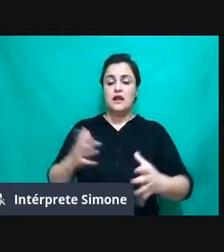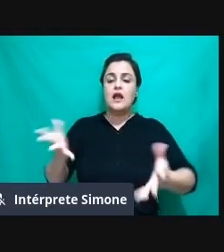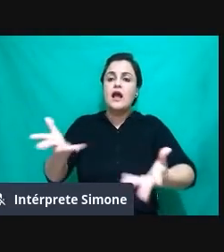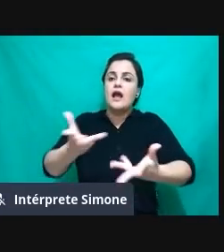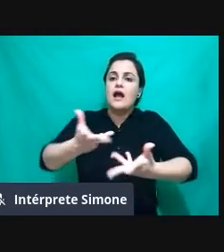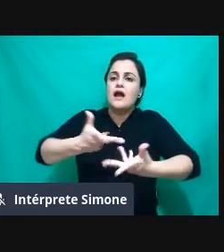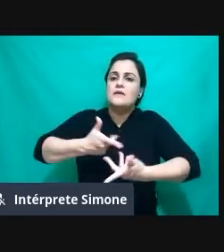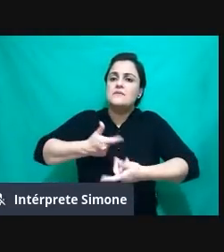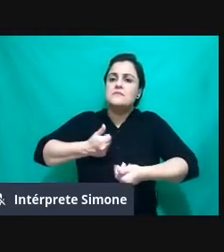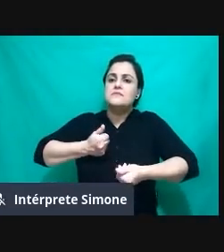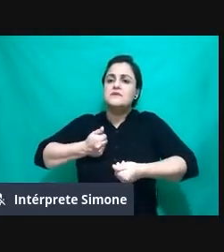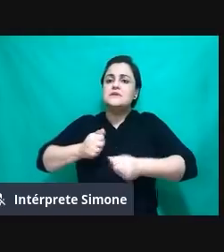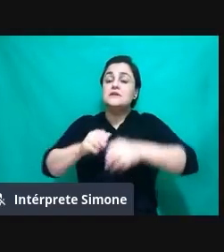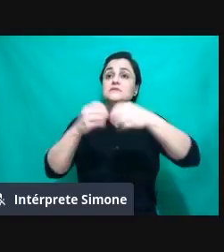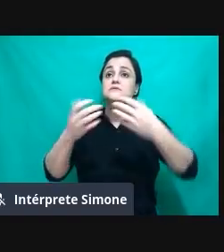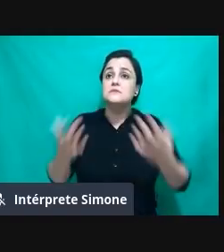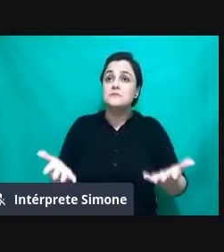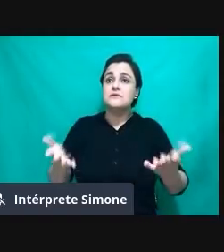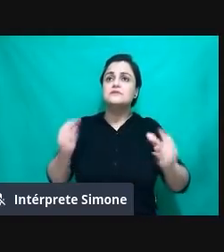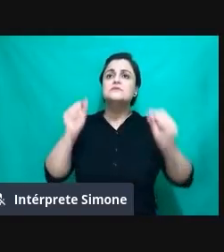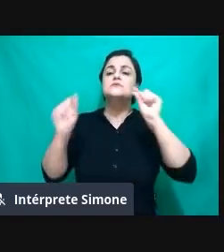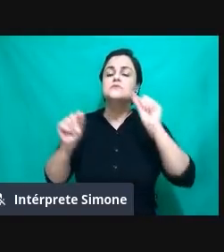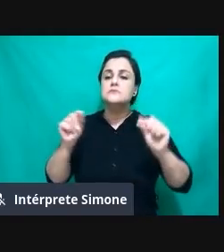a conseguir